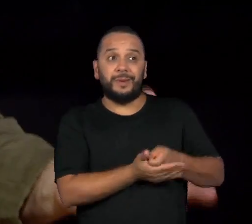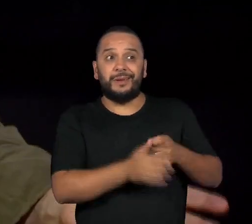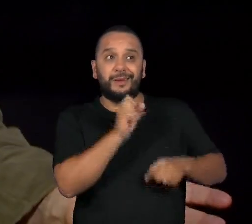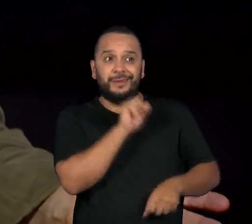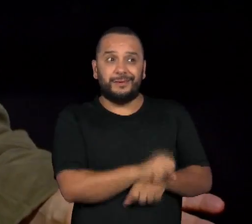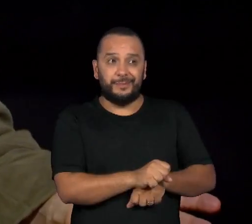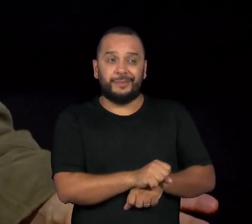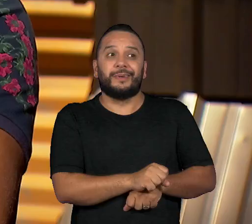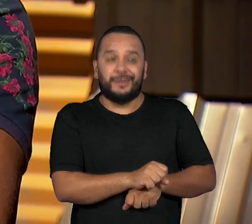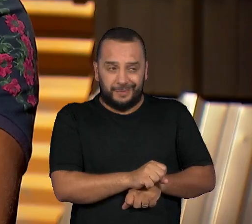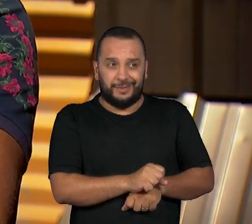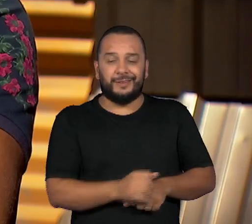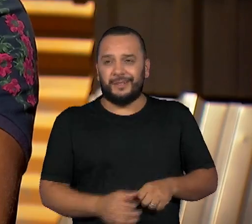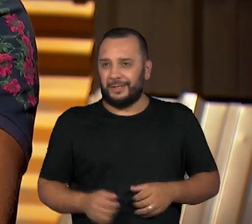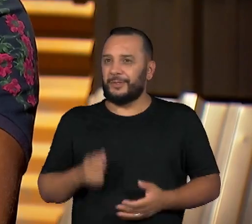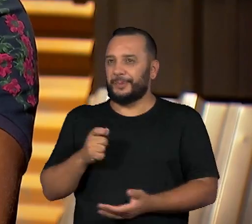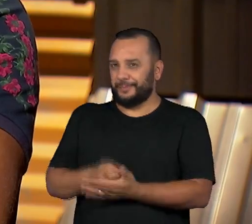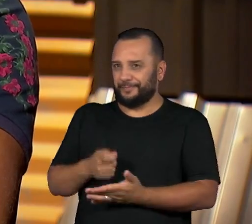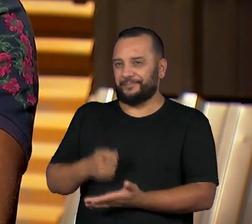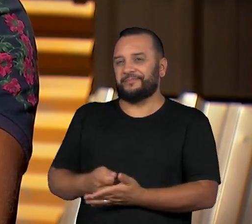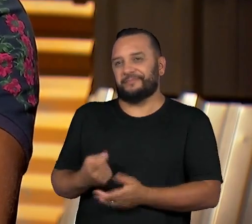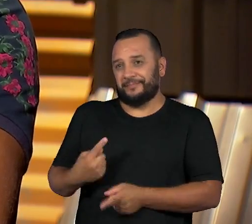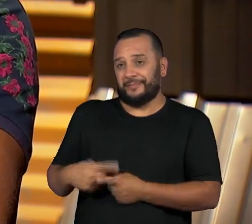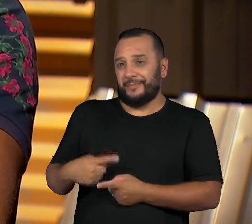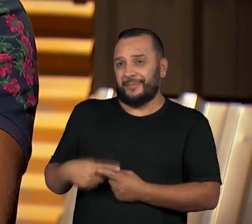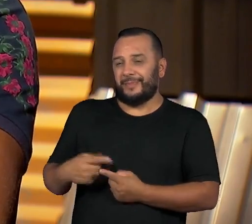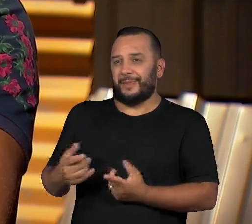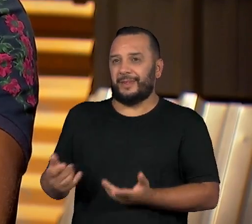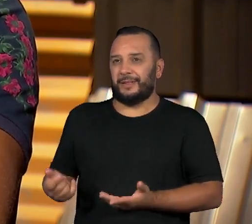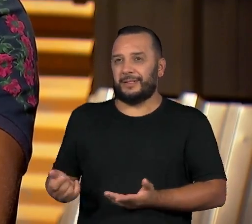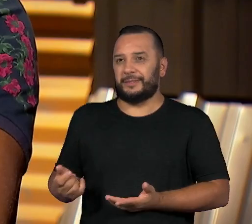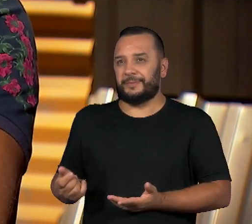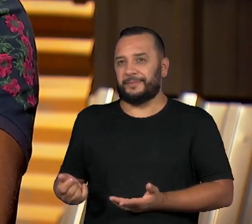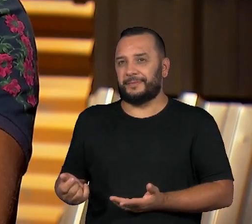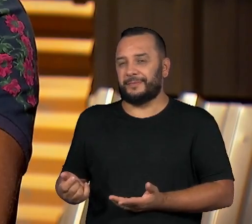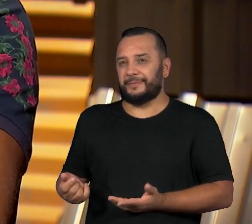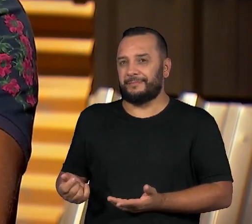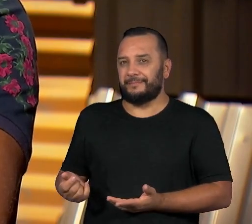obrigado a obrigado. olhar, né? E é muito louco, porque aí, assim,